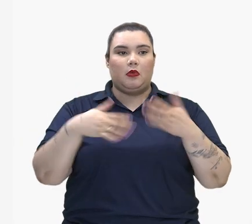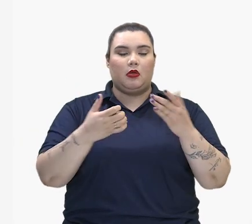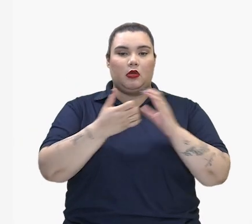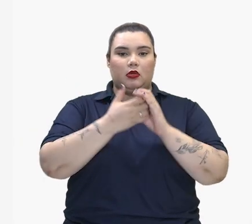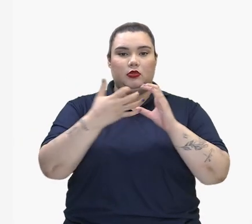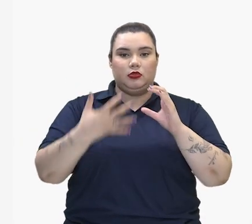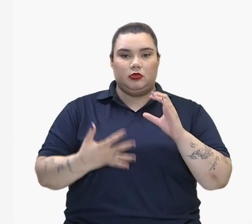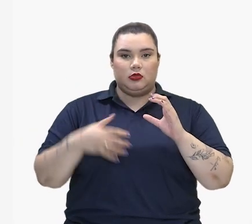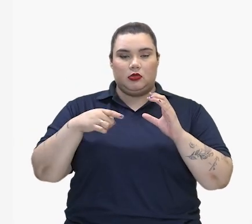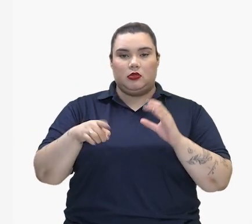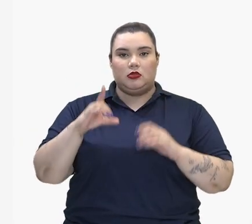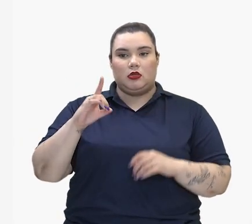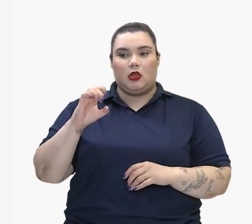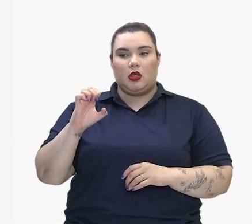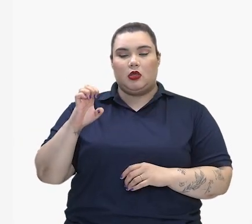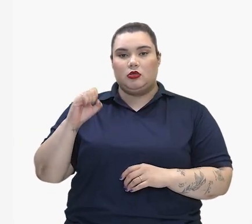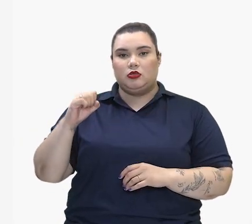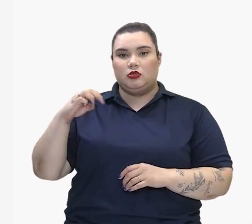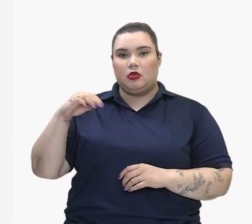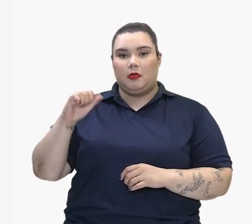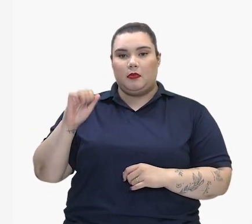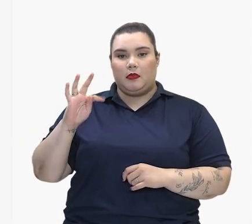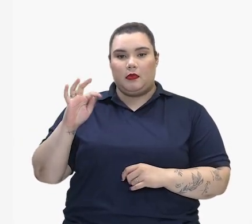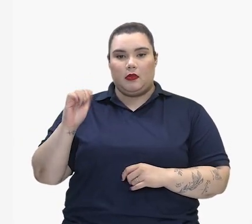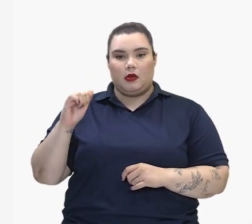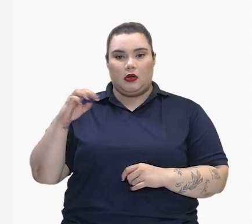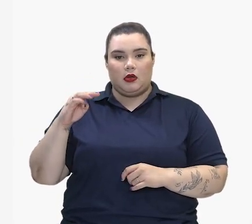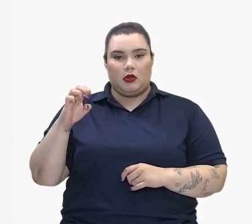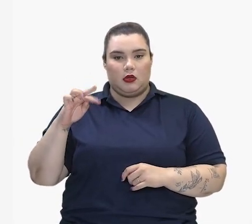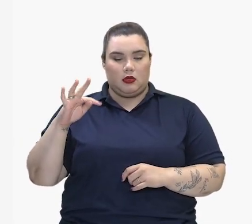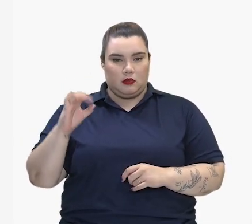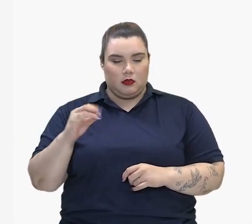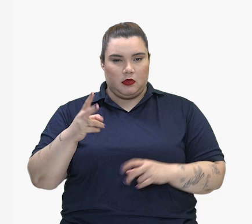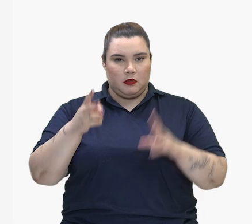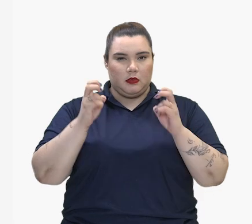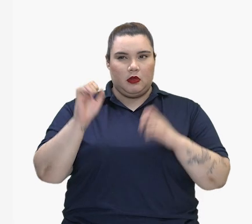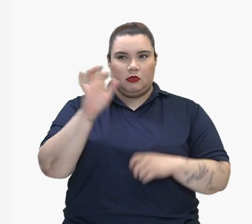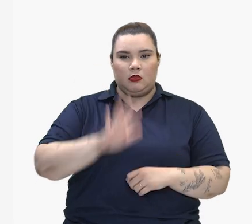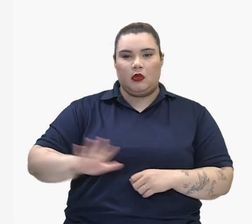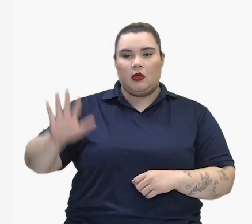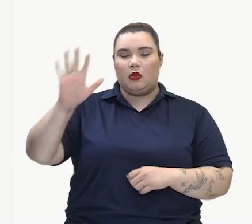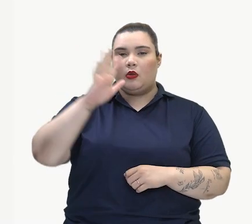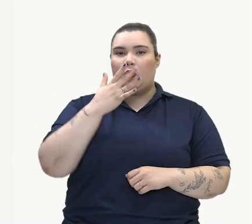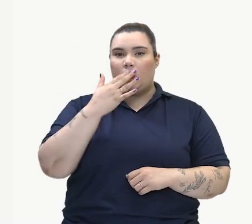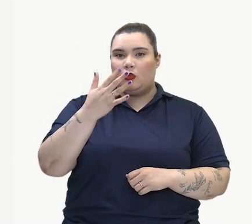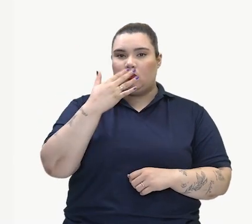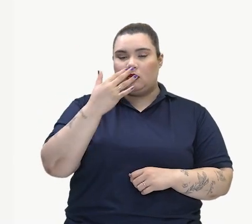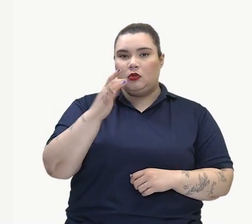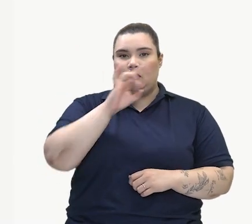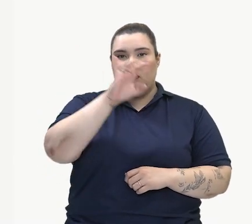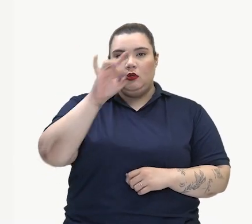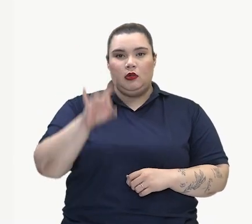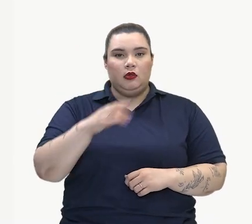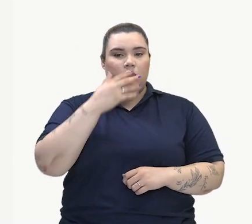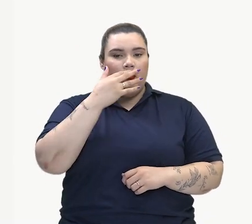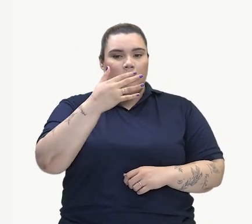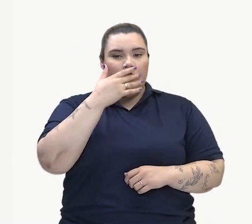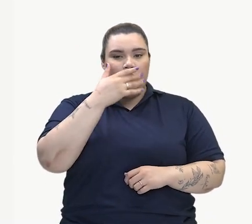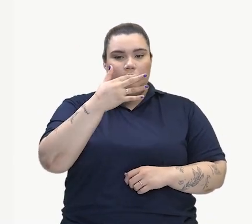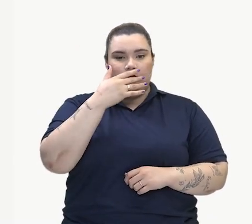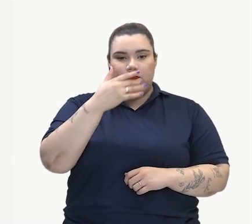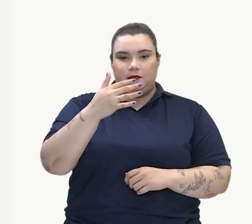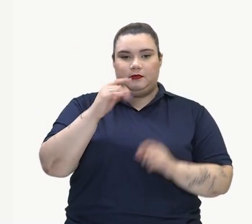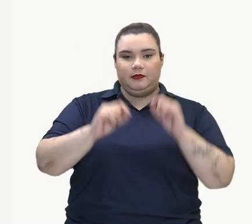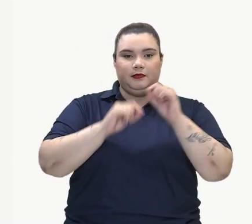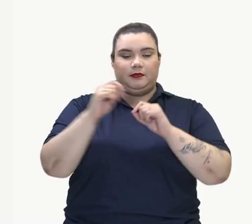estão observando aí o mapa do Brasil todo colorido. Cada cor dessa representa um vetor